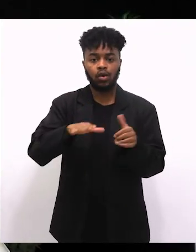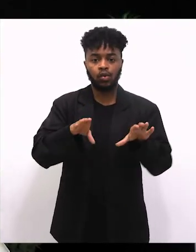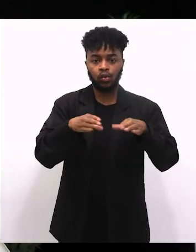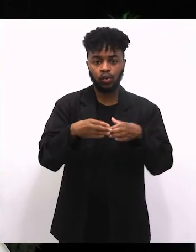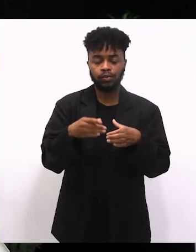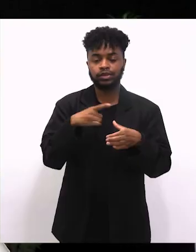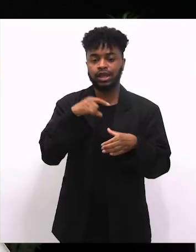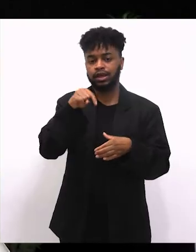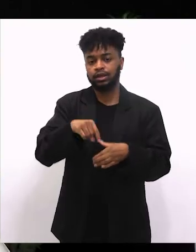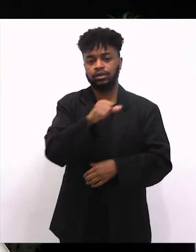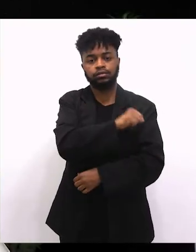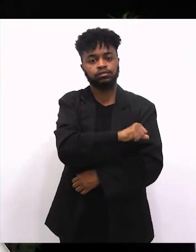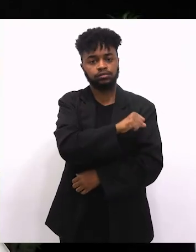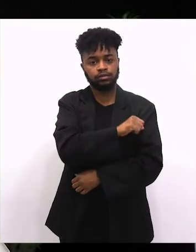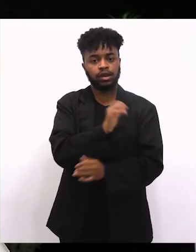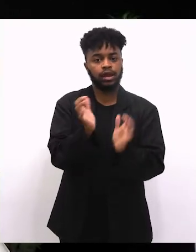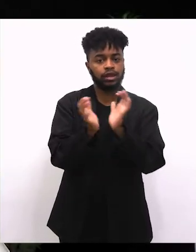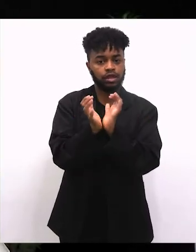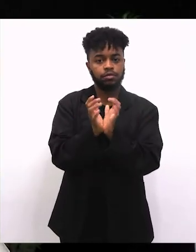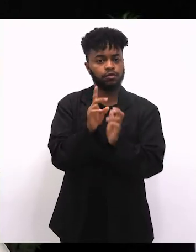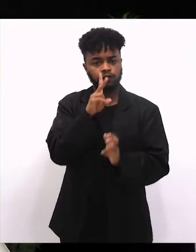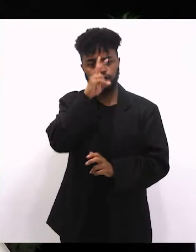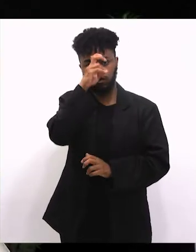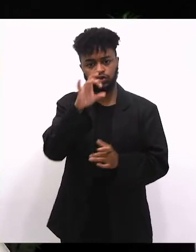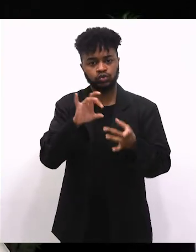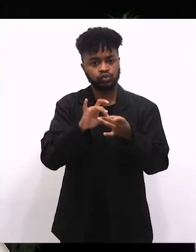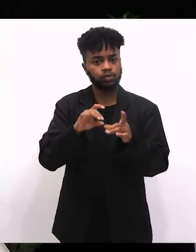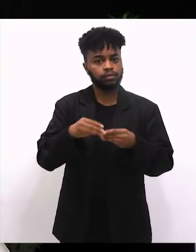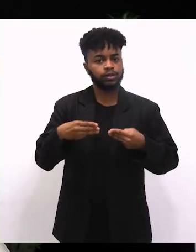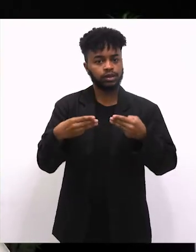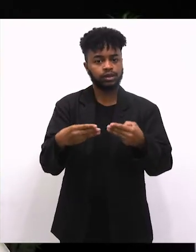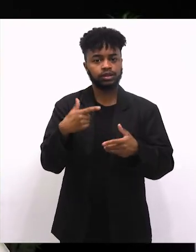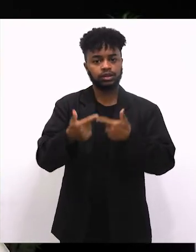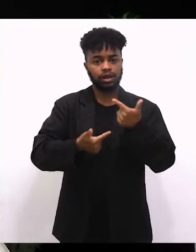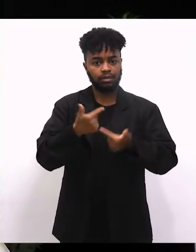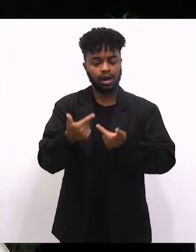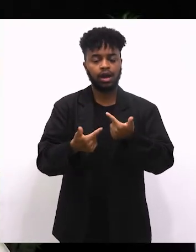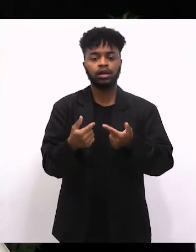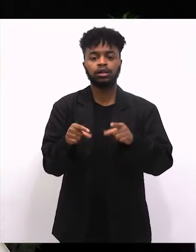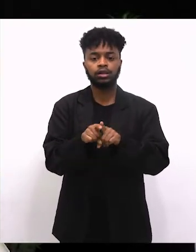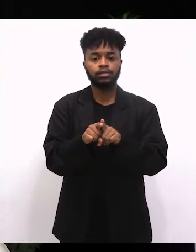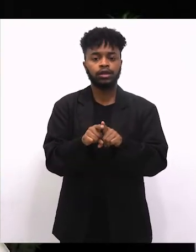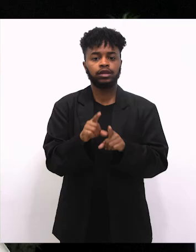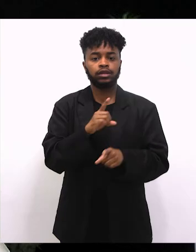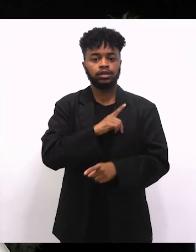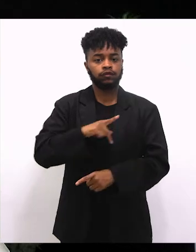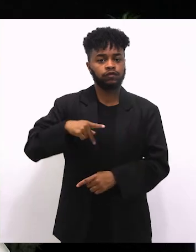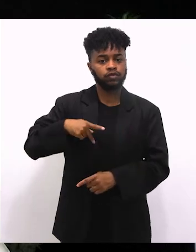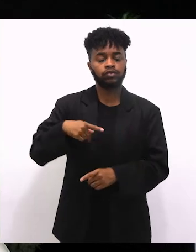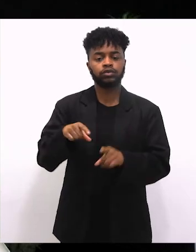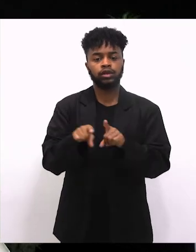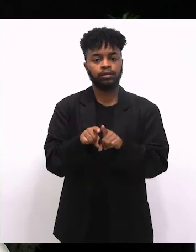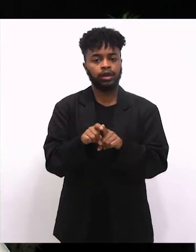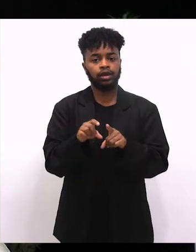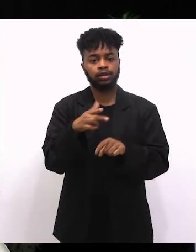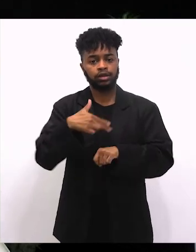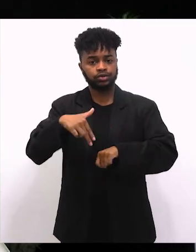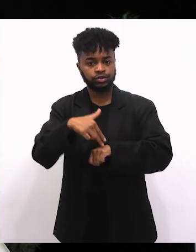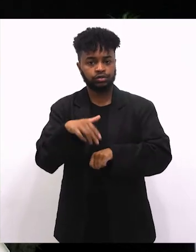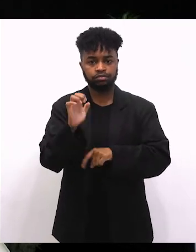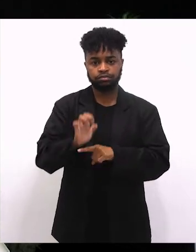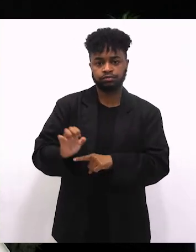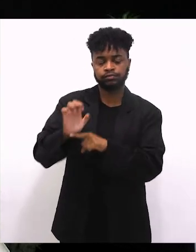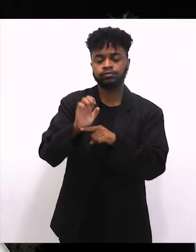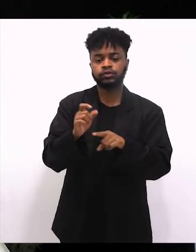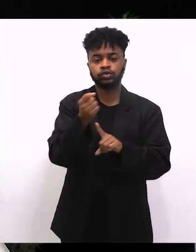que no Rio a gente tem uma rede hoje fortalecida, com o Ministério Público do Trabalho, Ministério do Trabalho e Emprego, defensorias da União, do